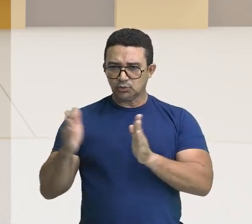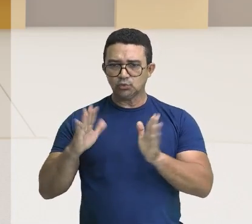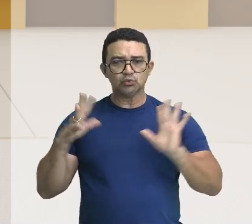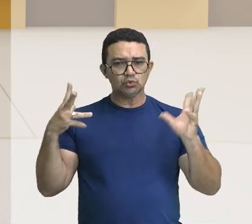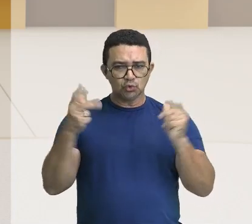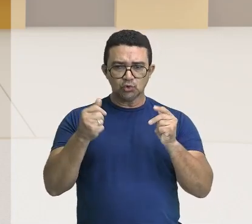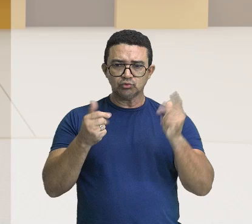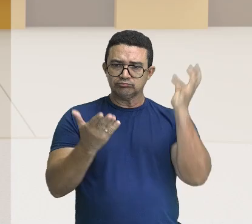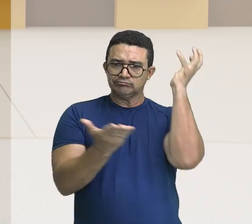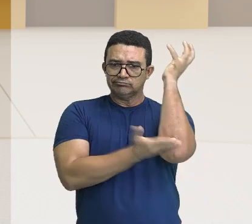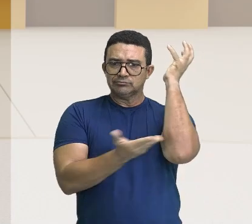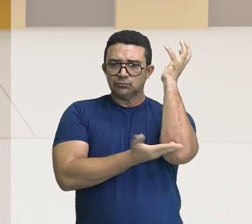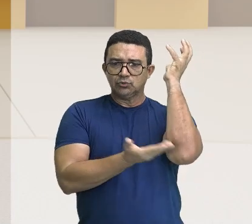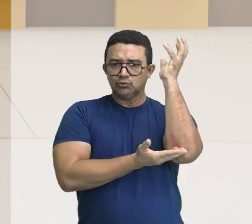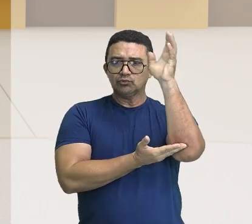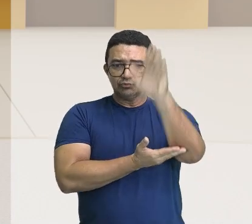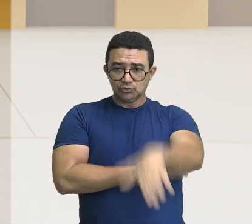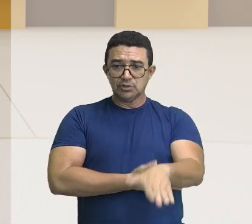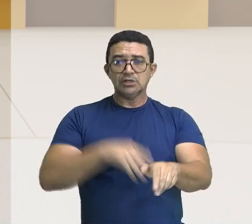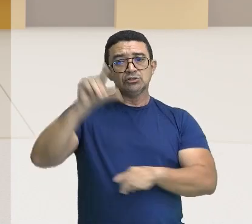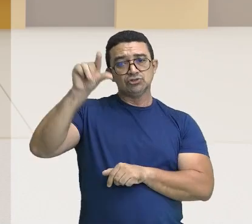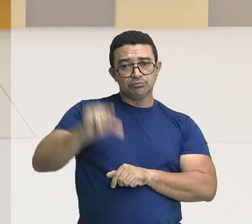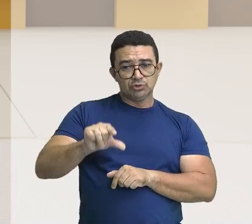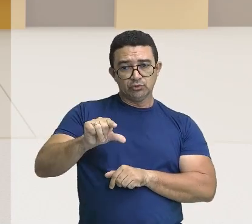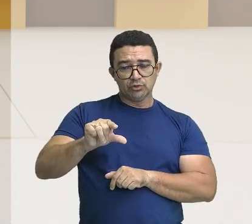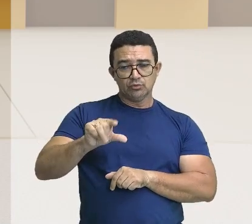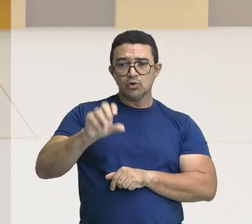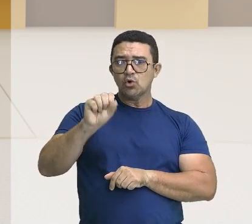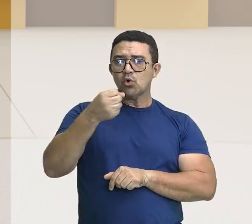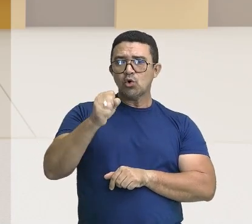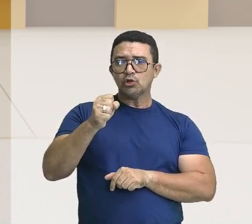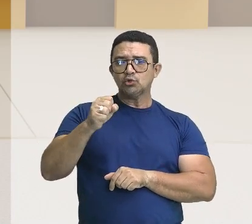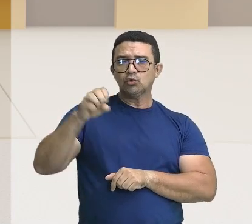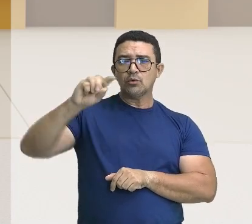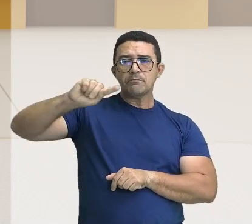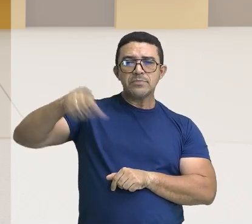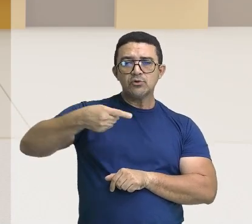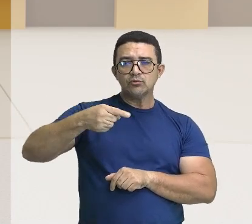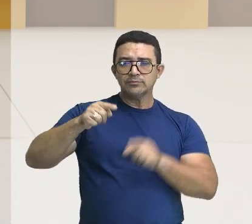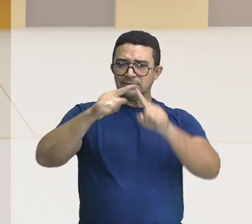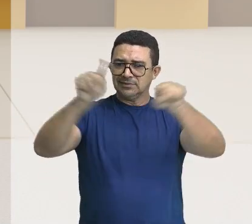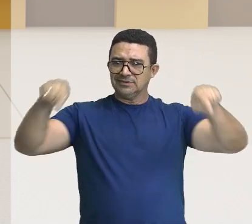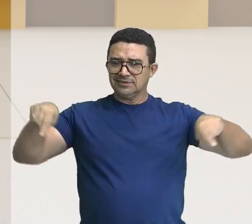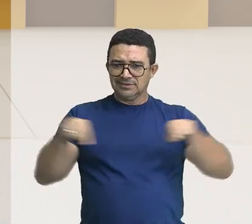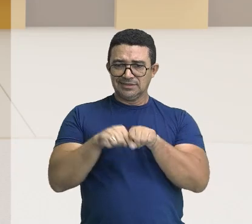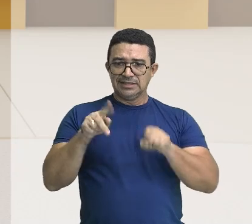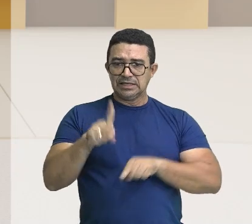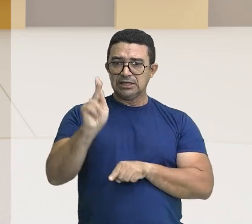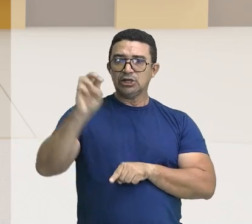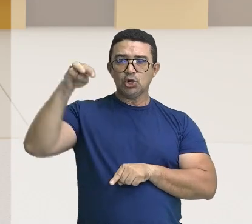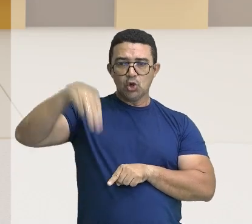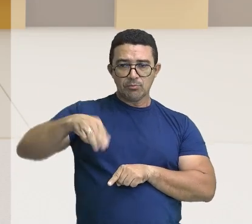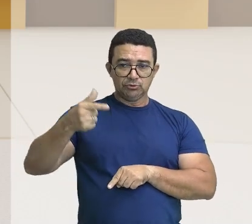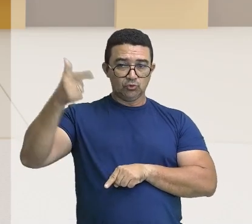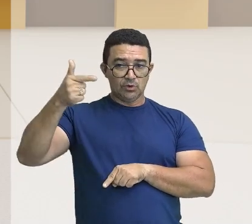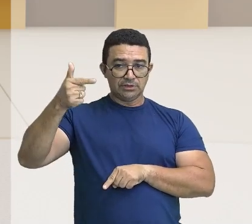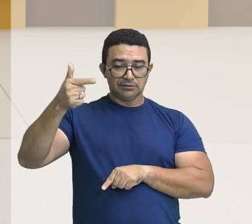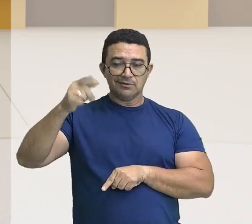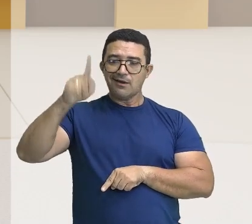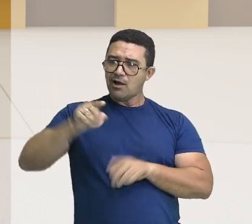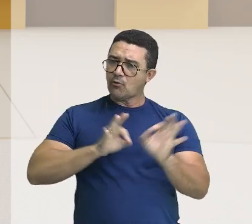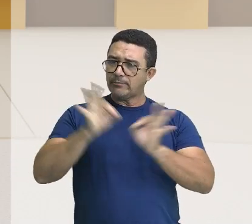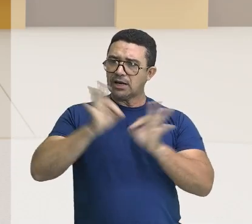o desmatamento abaixo de 8.000 quilômetros quadrados. Muito interessante. Então, foi um plano do